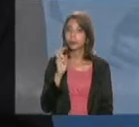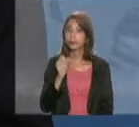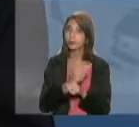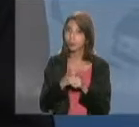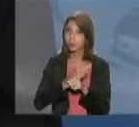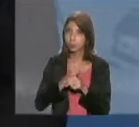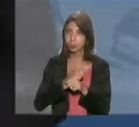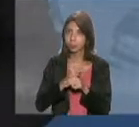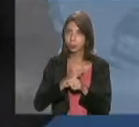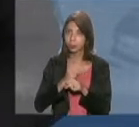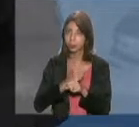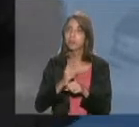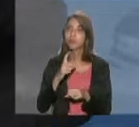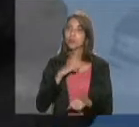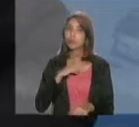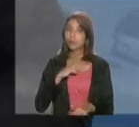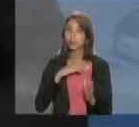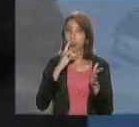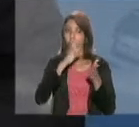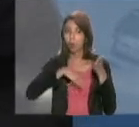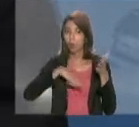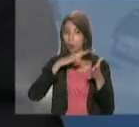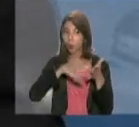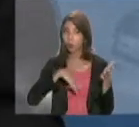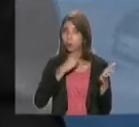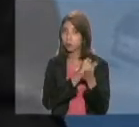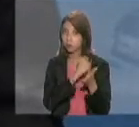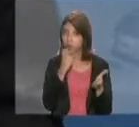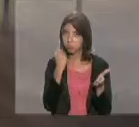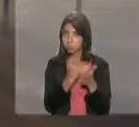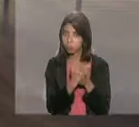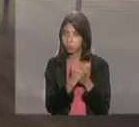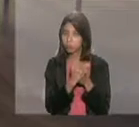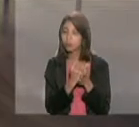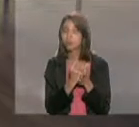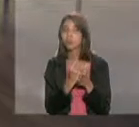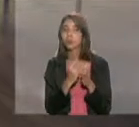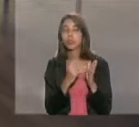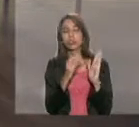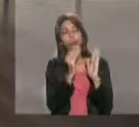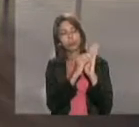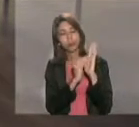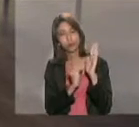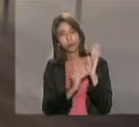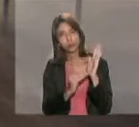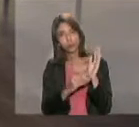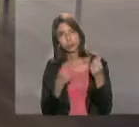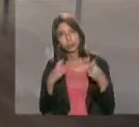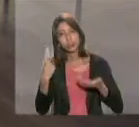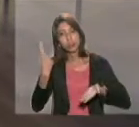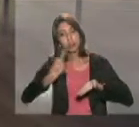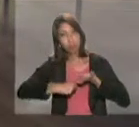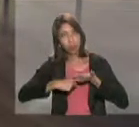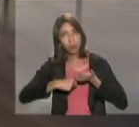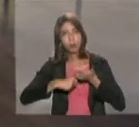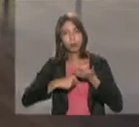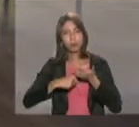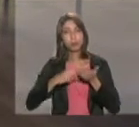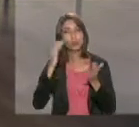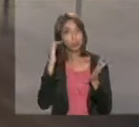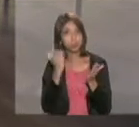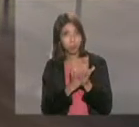anos, tinha um contrato em que os itens teriam que ser acordados como foram